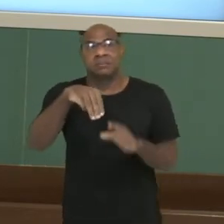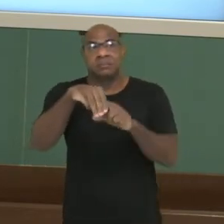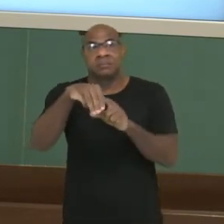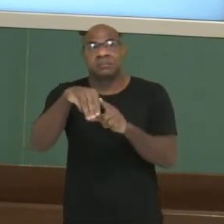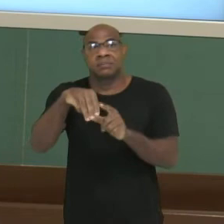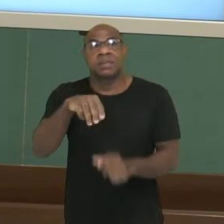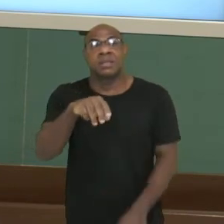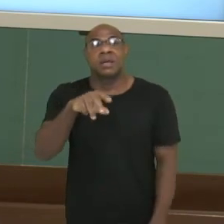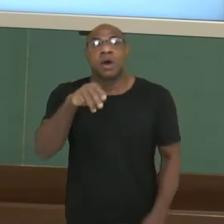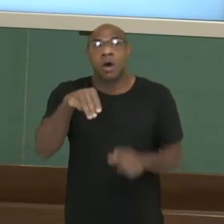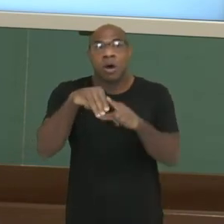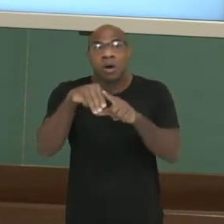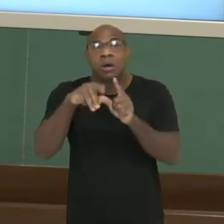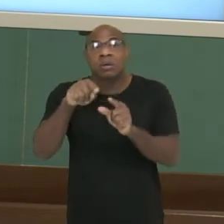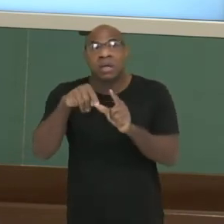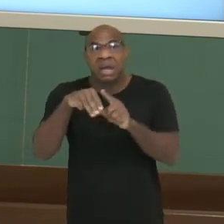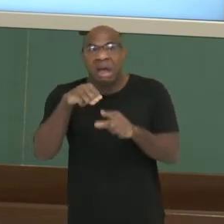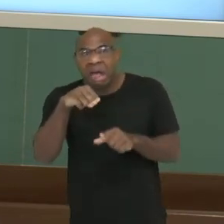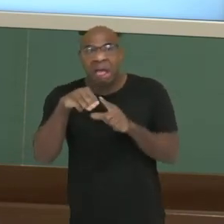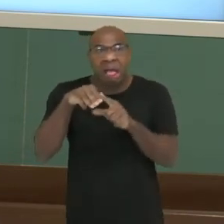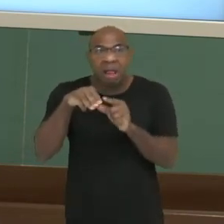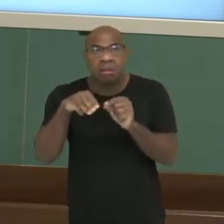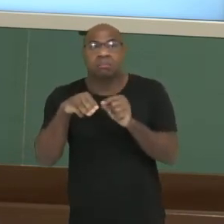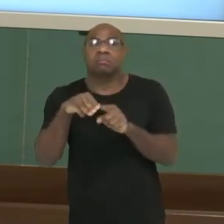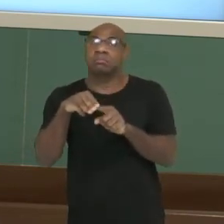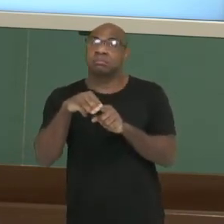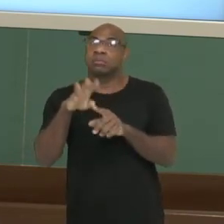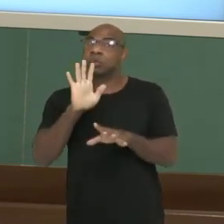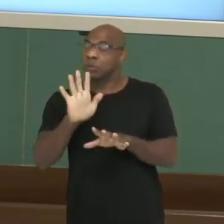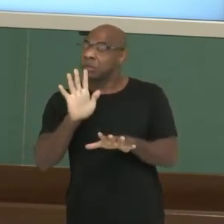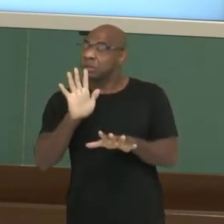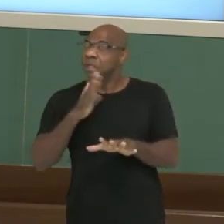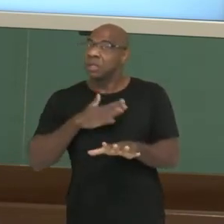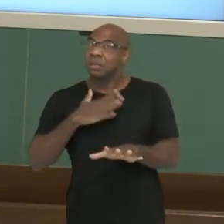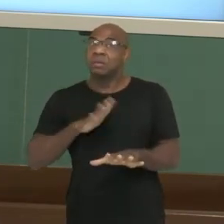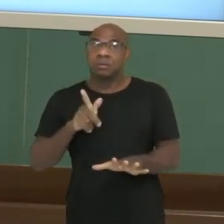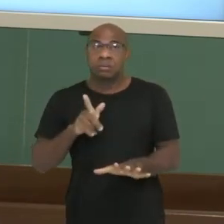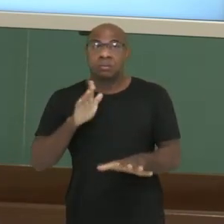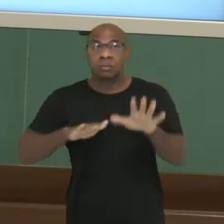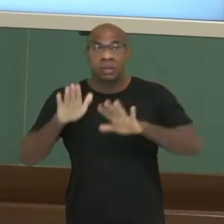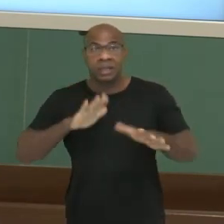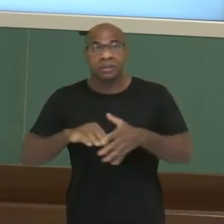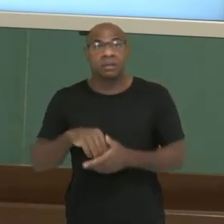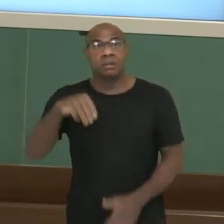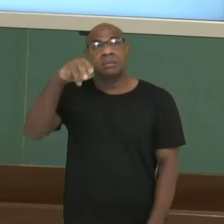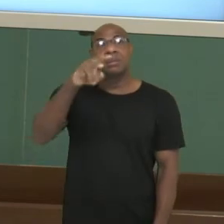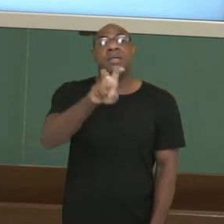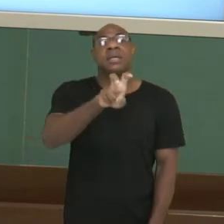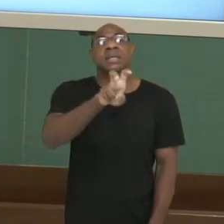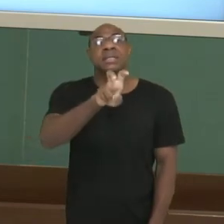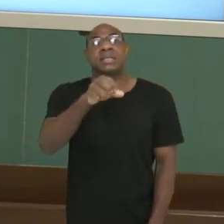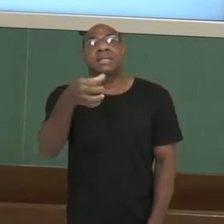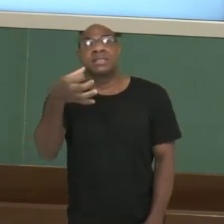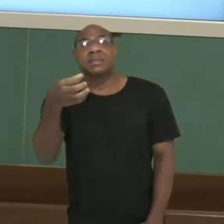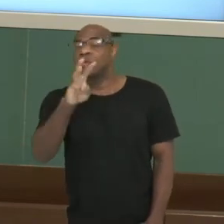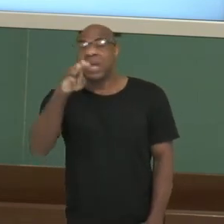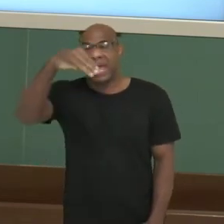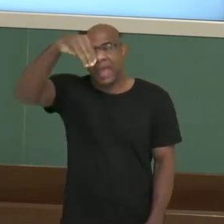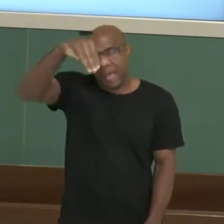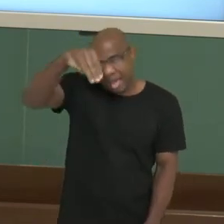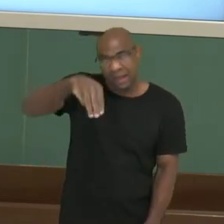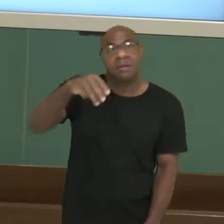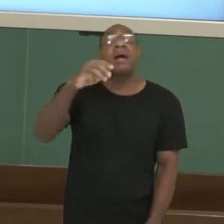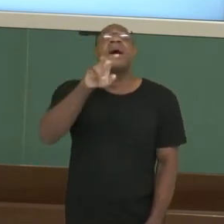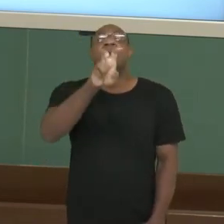560. Então, presta atenção nisso. Às vezes a gente se acostuma a manter o M, a calcular o montante, e em algumas situações não é bem o que ele está